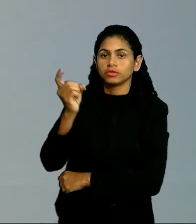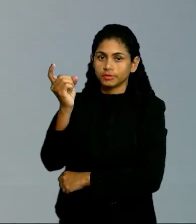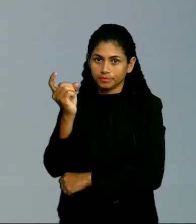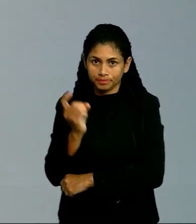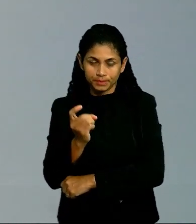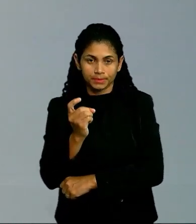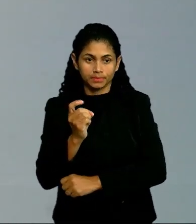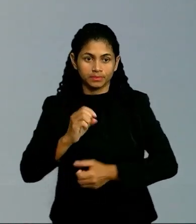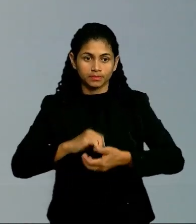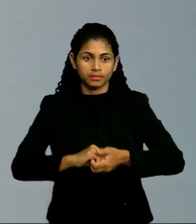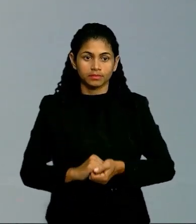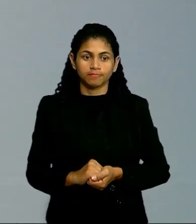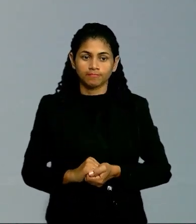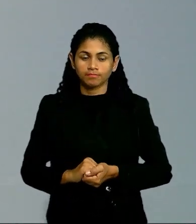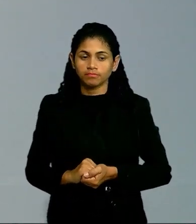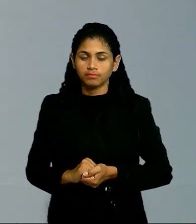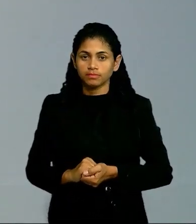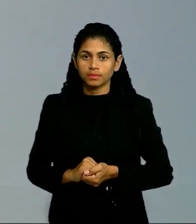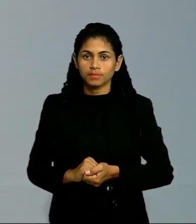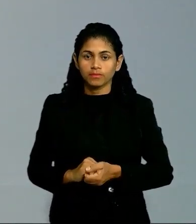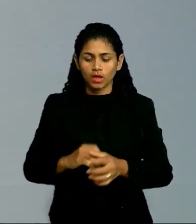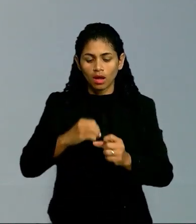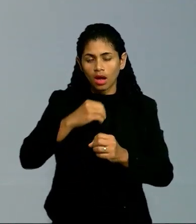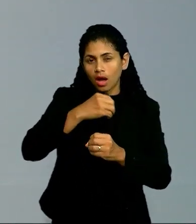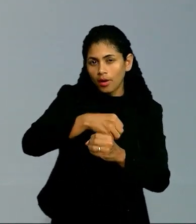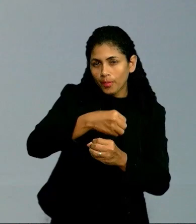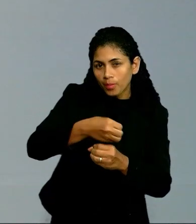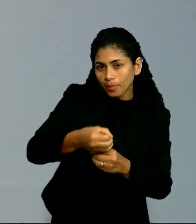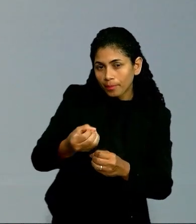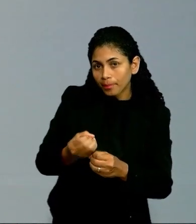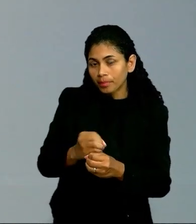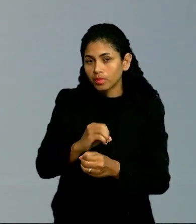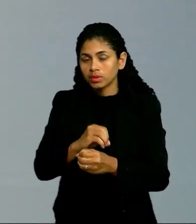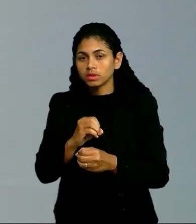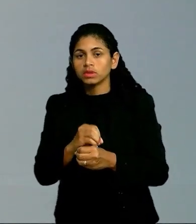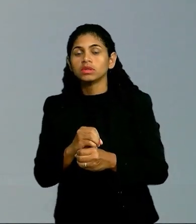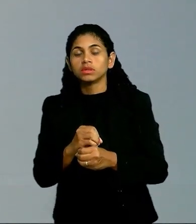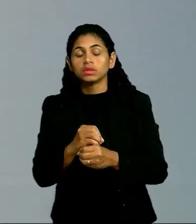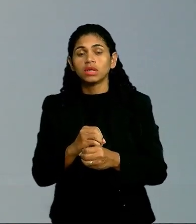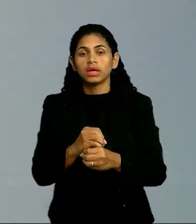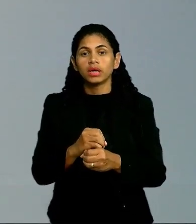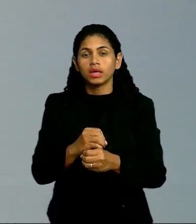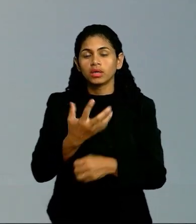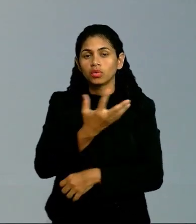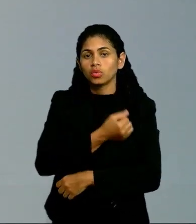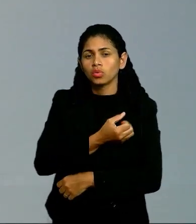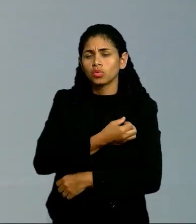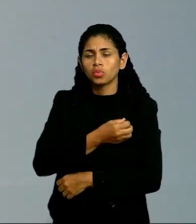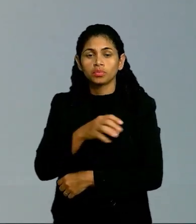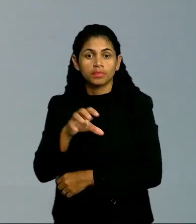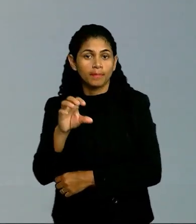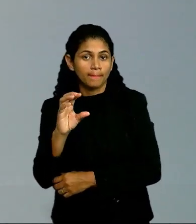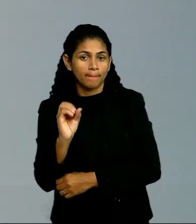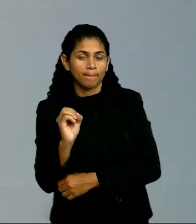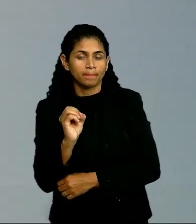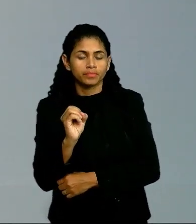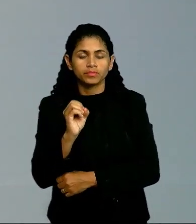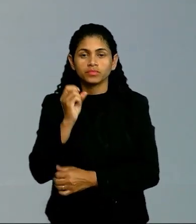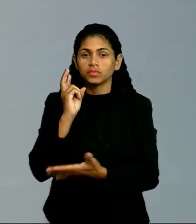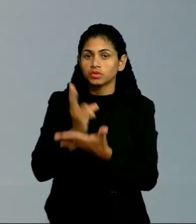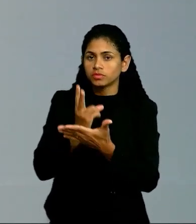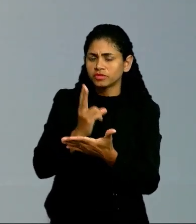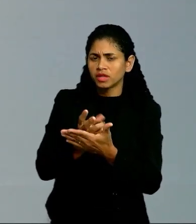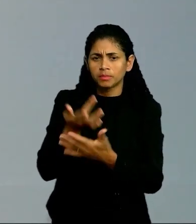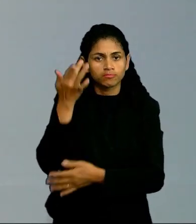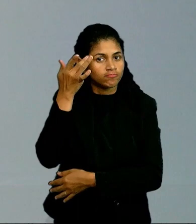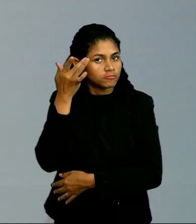ou mais letras maiúsculas sem carga. O NOx dessa molécula total ele tende a ser 0. Então sempre aquela substância que nós não soubermos